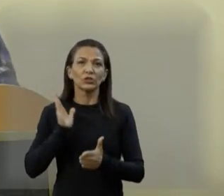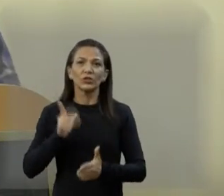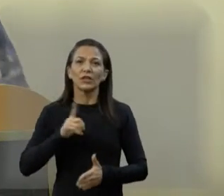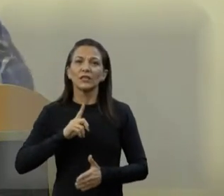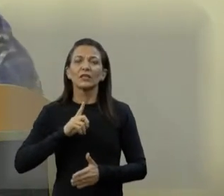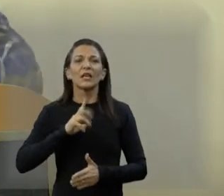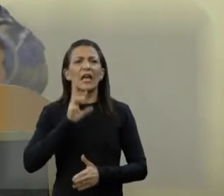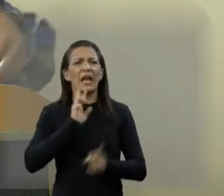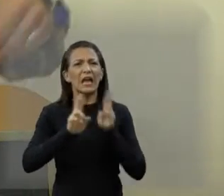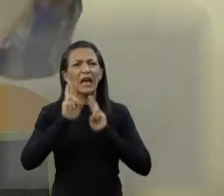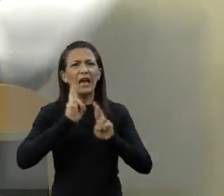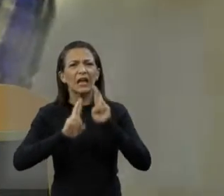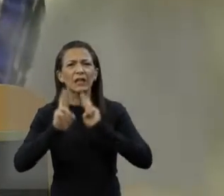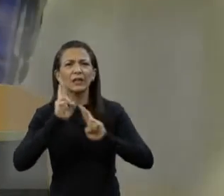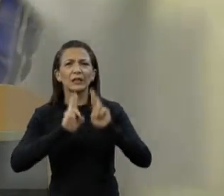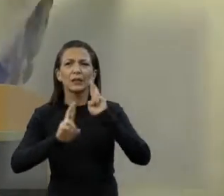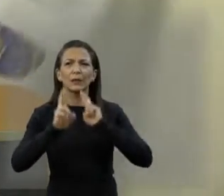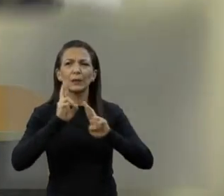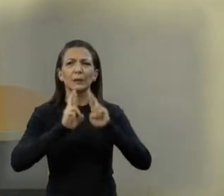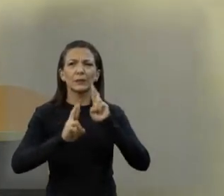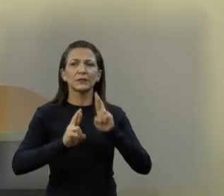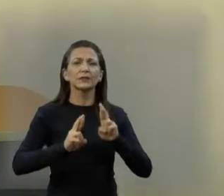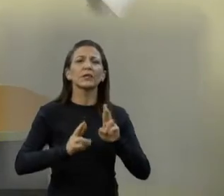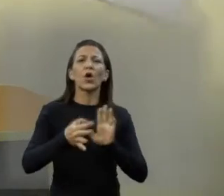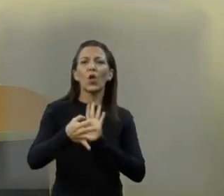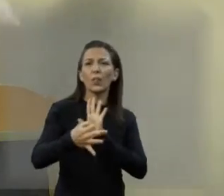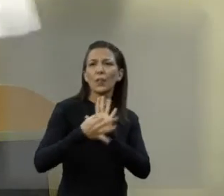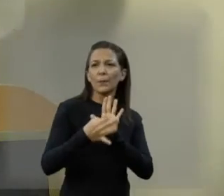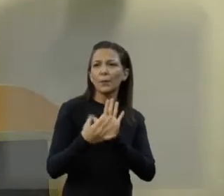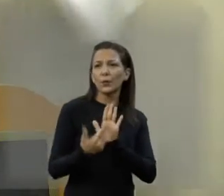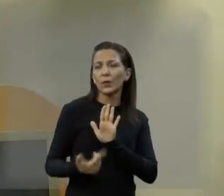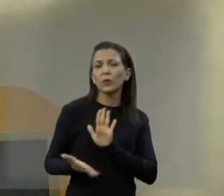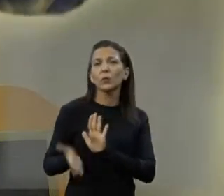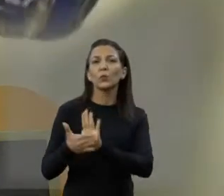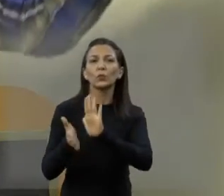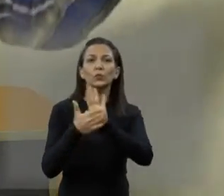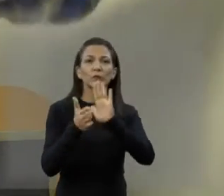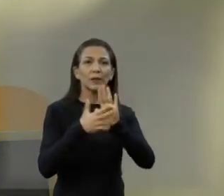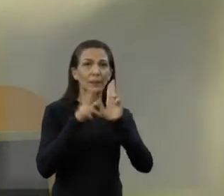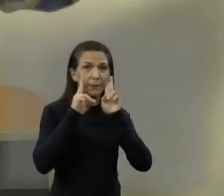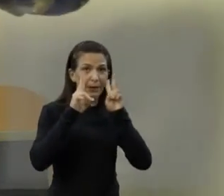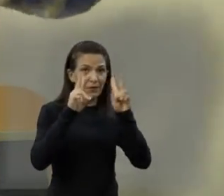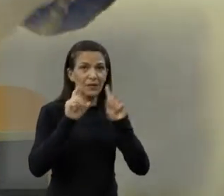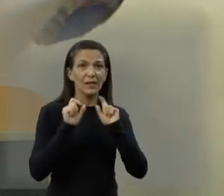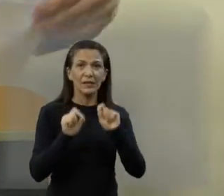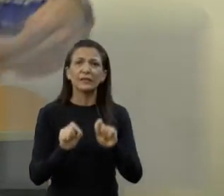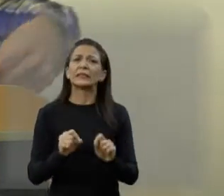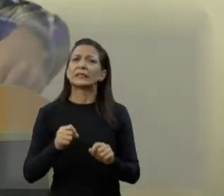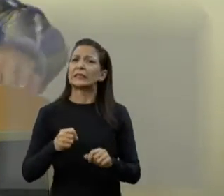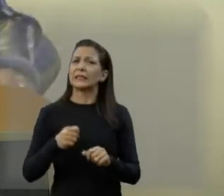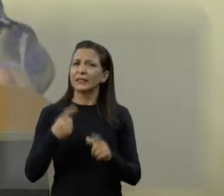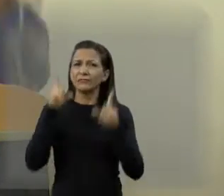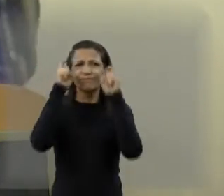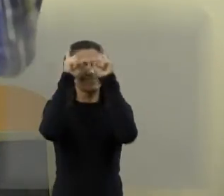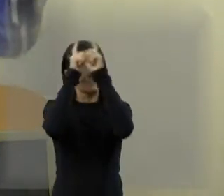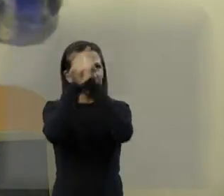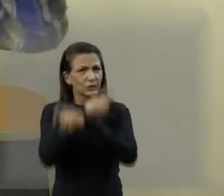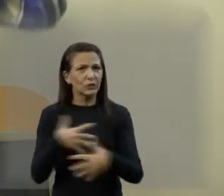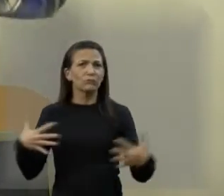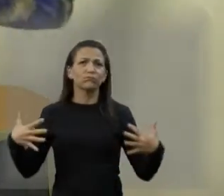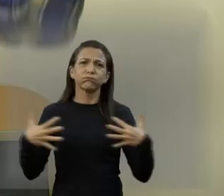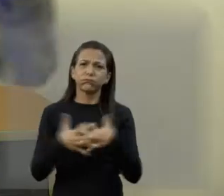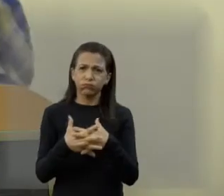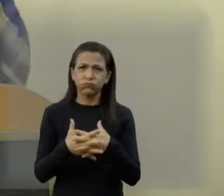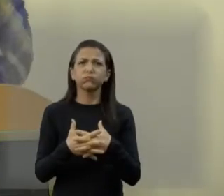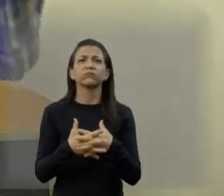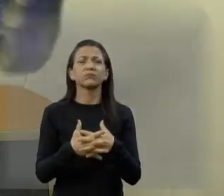muitas reclamações e muitos depoimentos que eu possa ter deixar o senhor para ver que a coisa lá é brava mesmo né isso